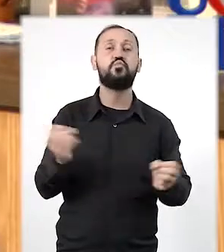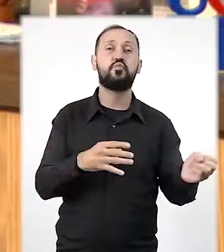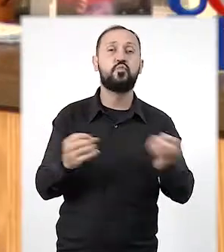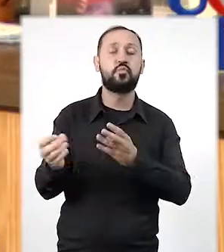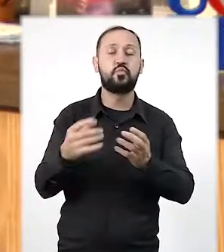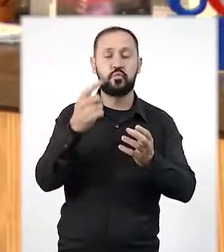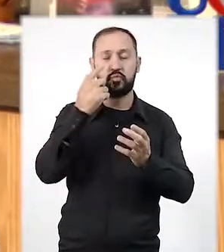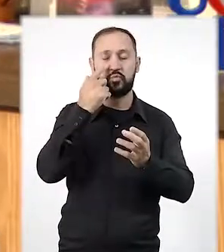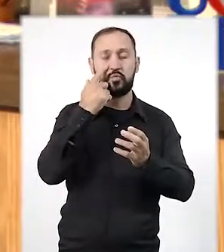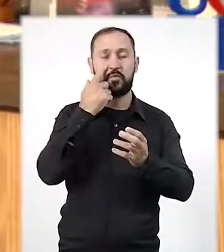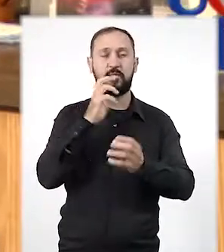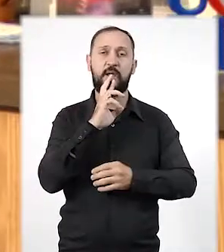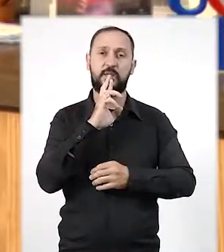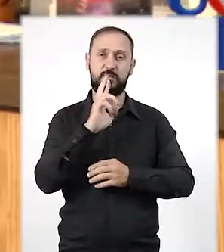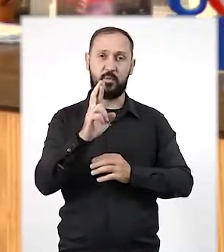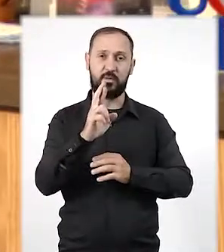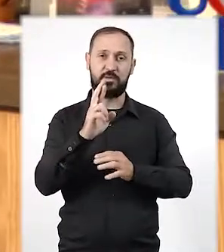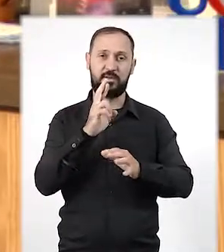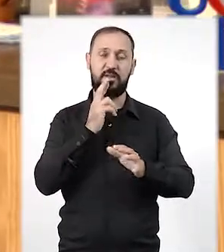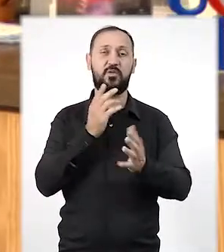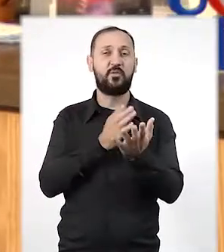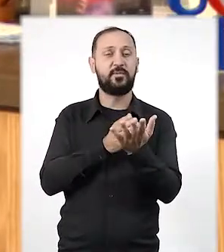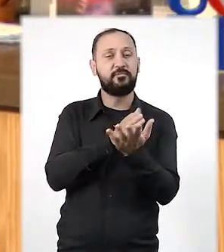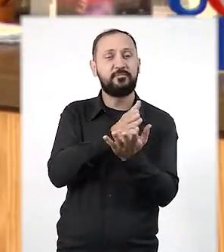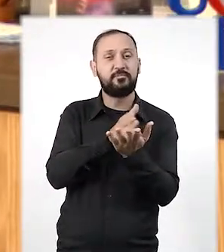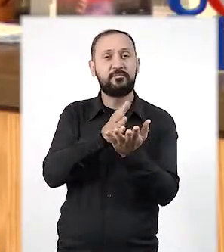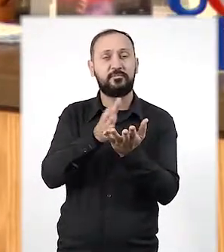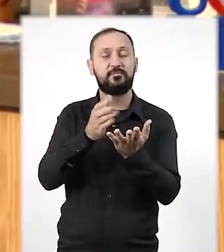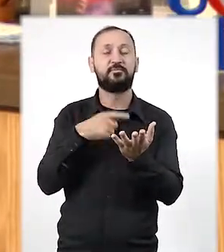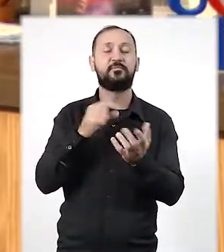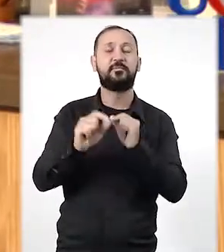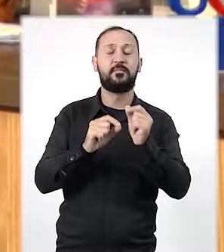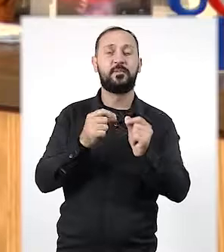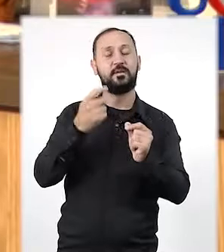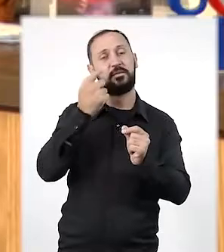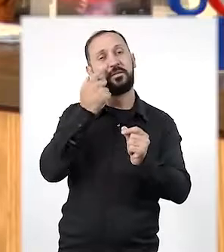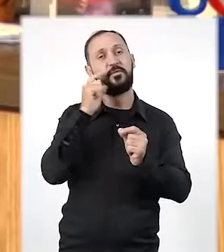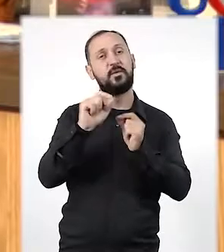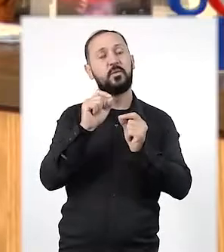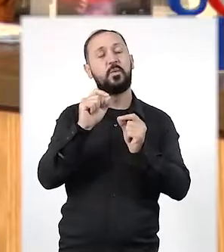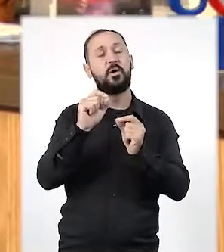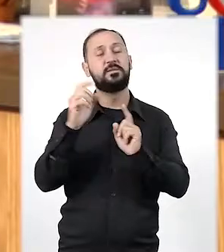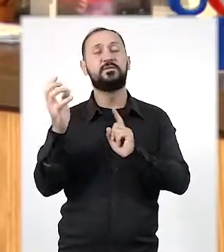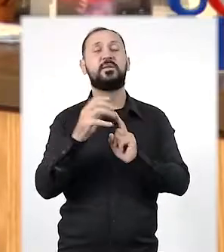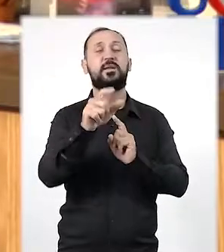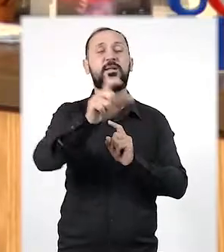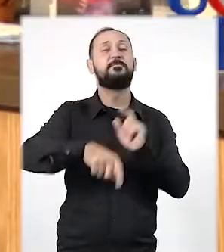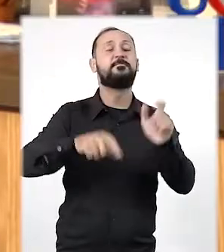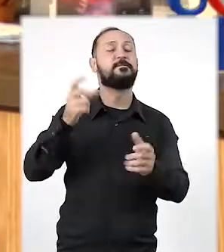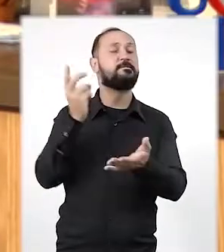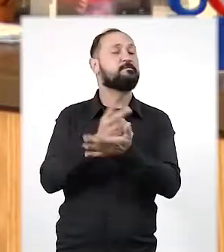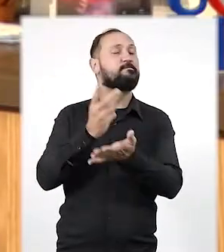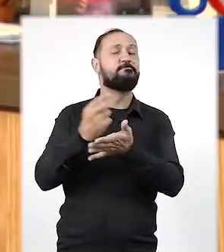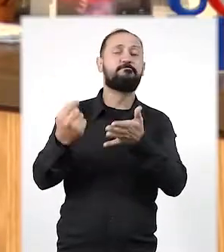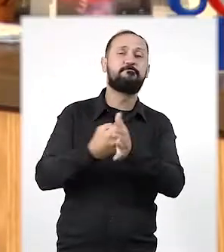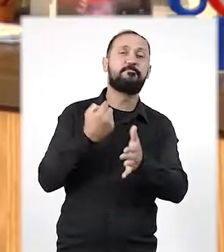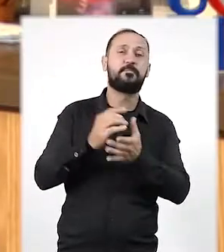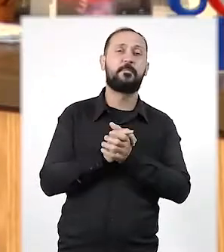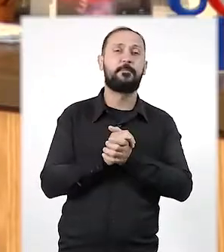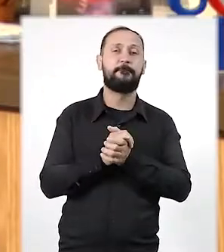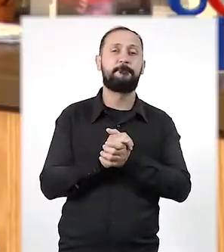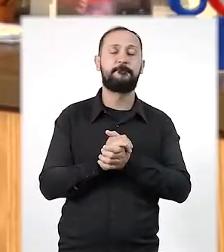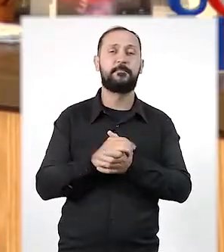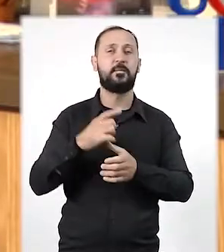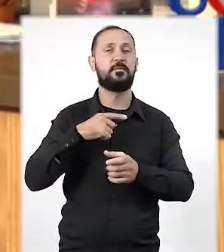novas abordagens para isso. E a gente trabalha nessas motivações que as pessoas querem saber, principalmente quando se